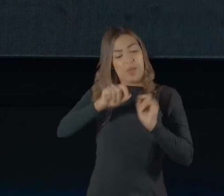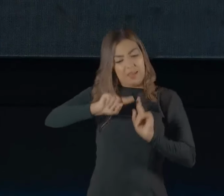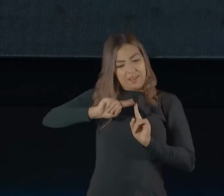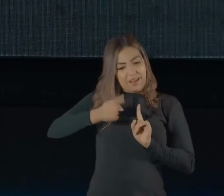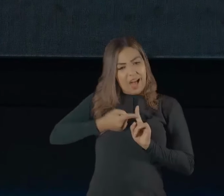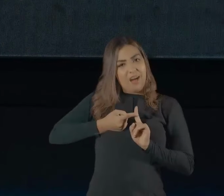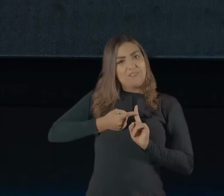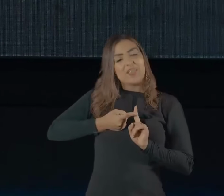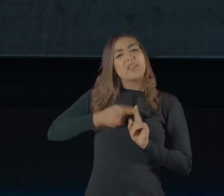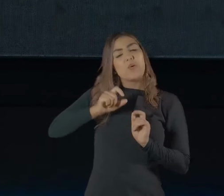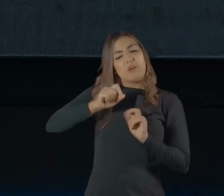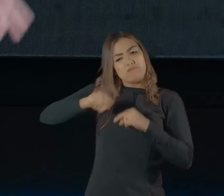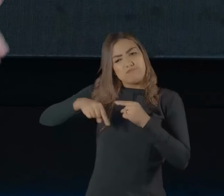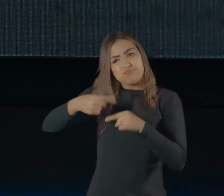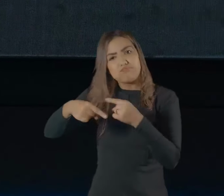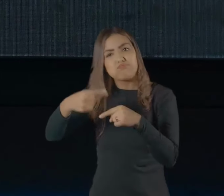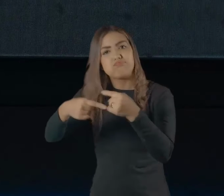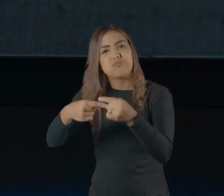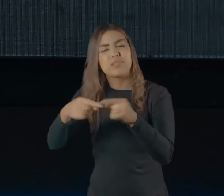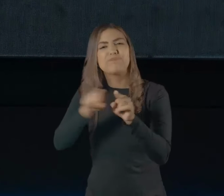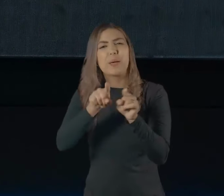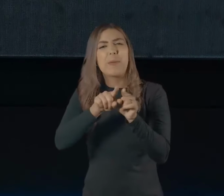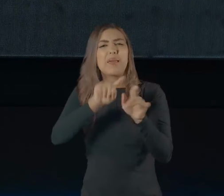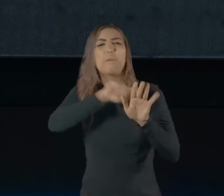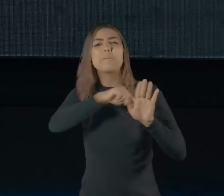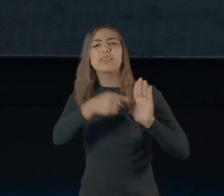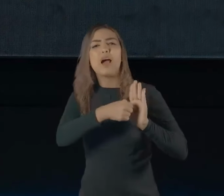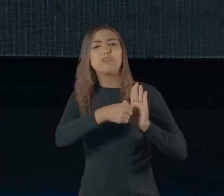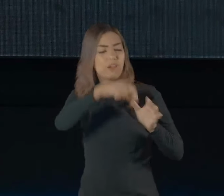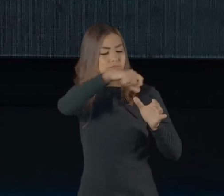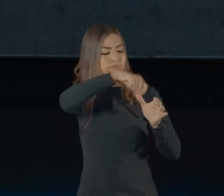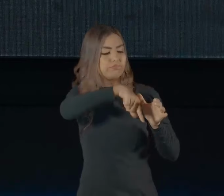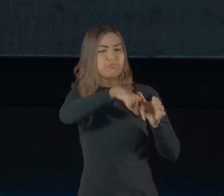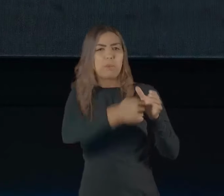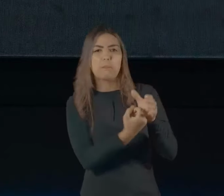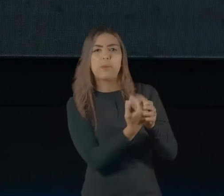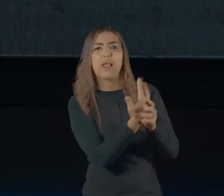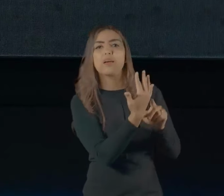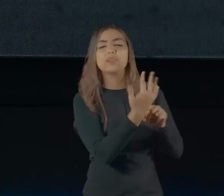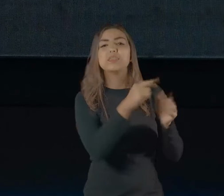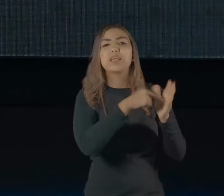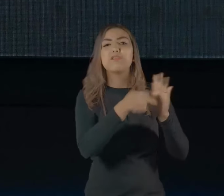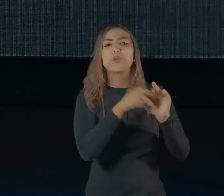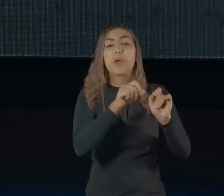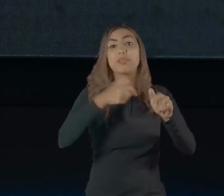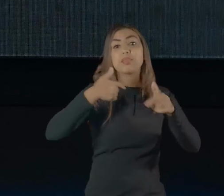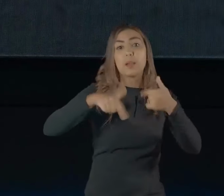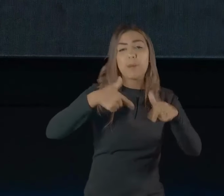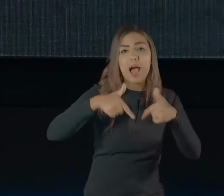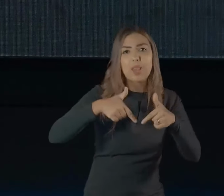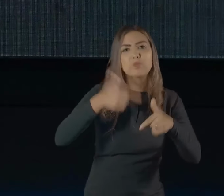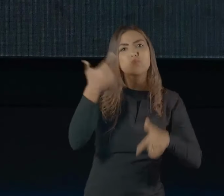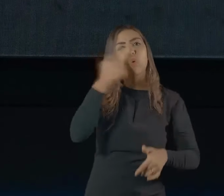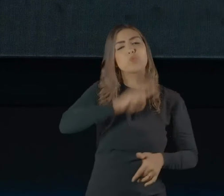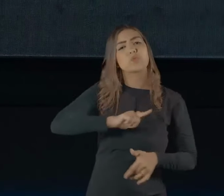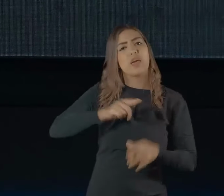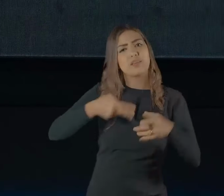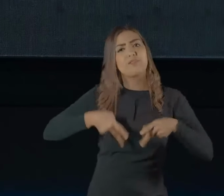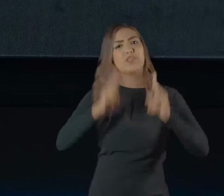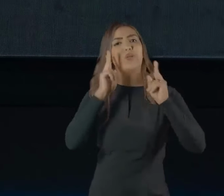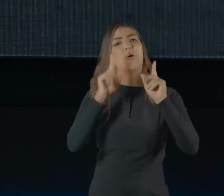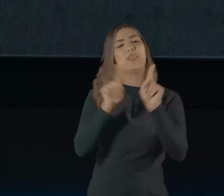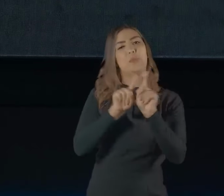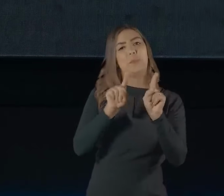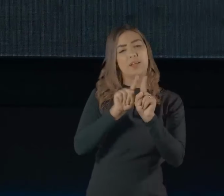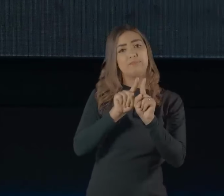terra fala de resultado de trabalho. E a gente sabe que Deus cumpriu isso. Jacó, quando